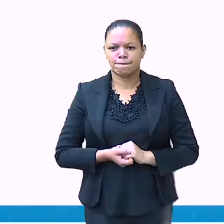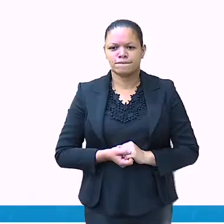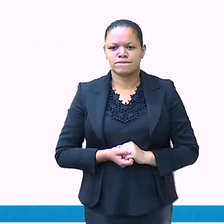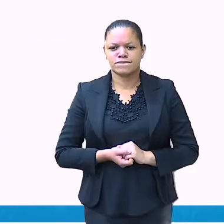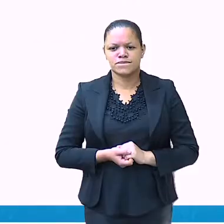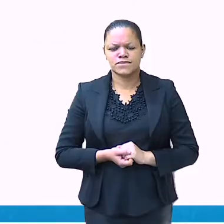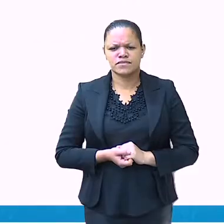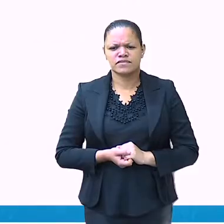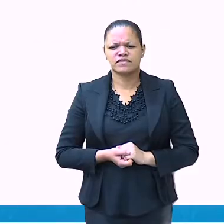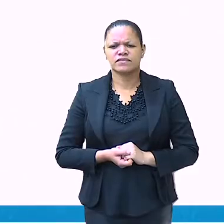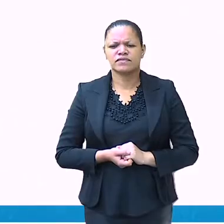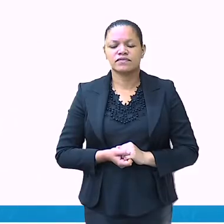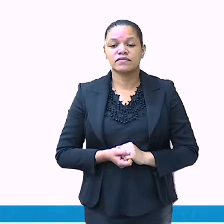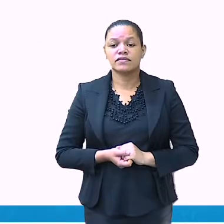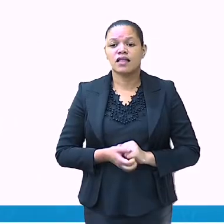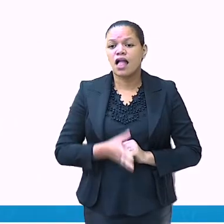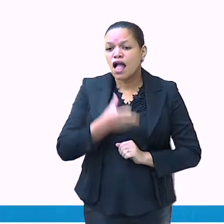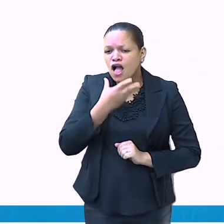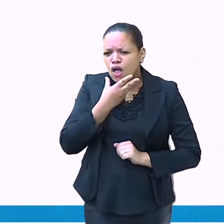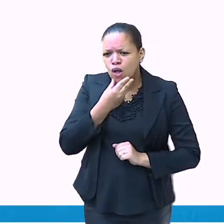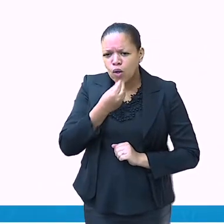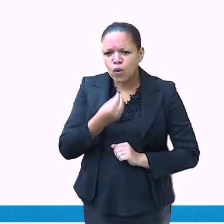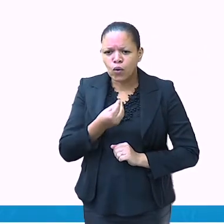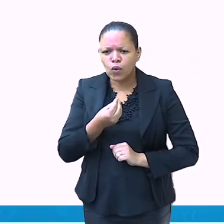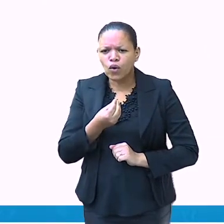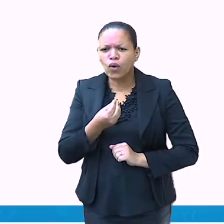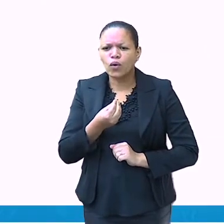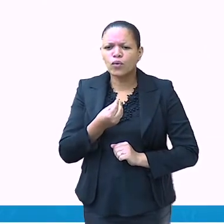lá. O grande famoso